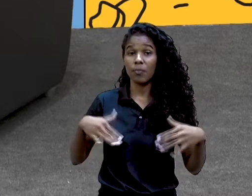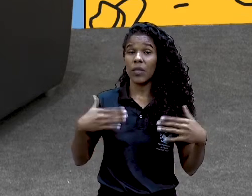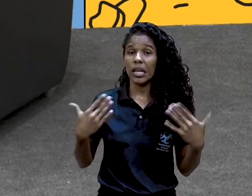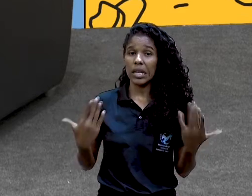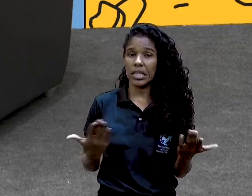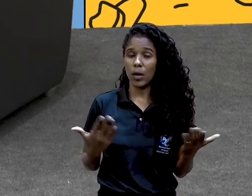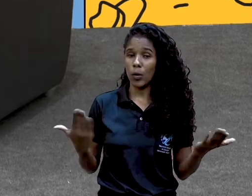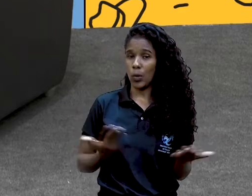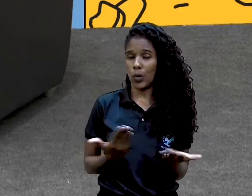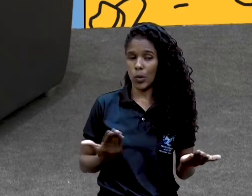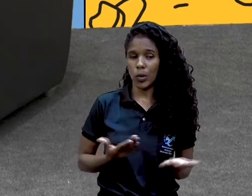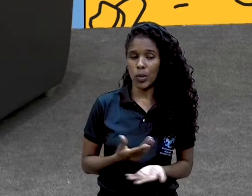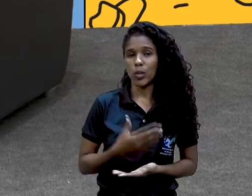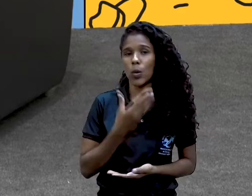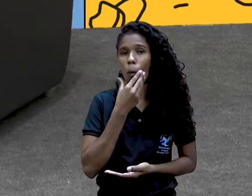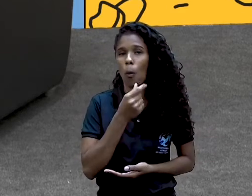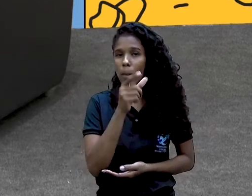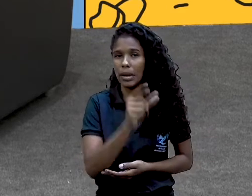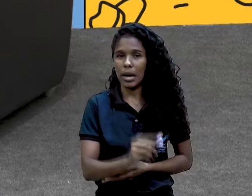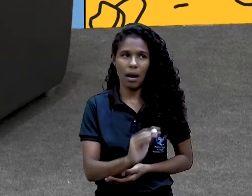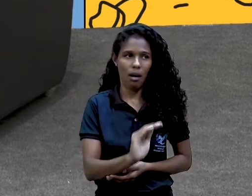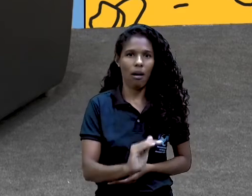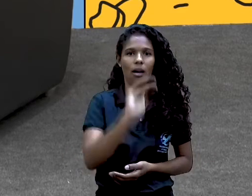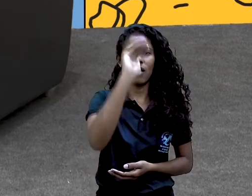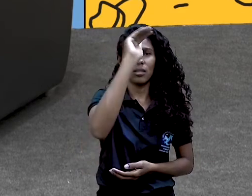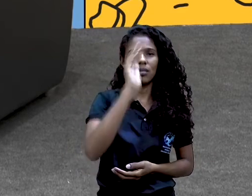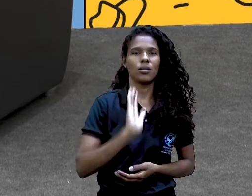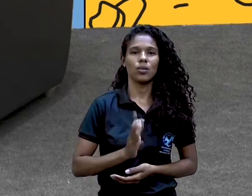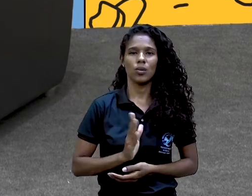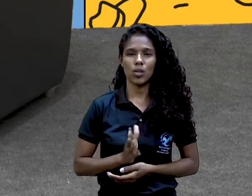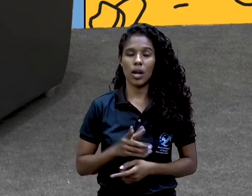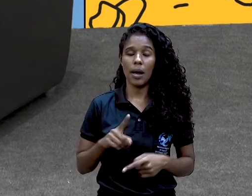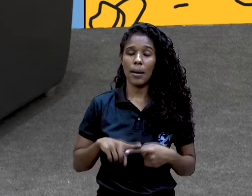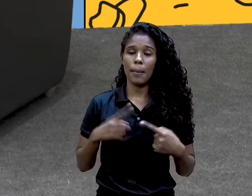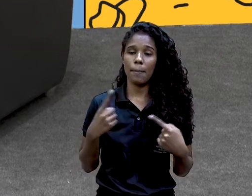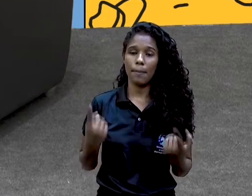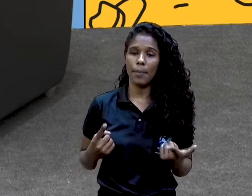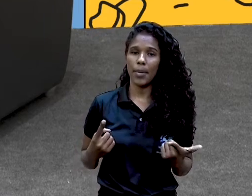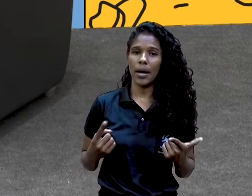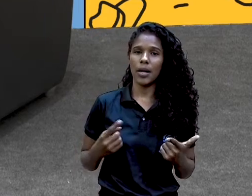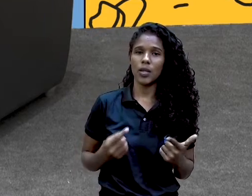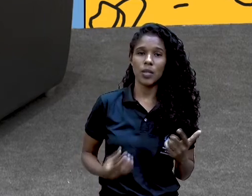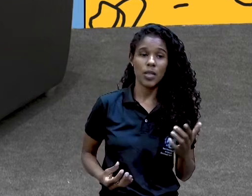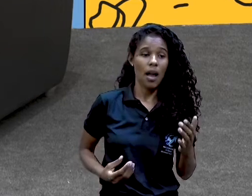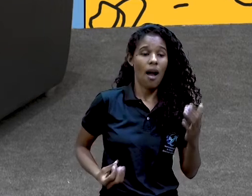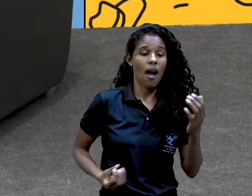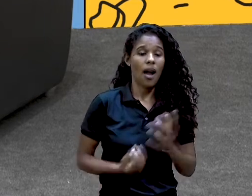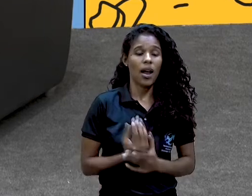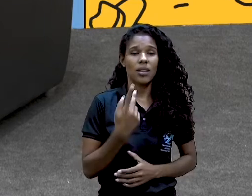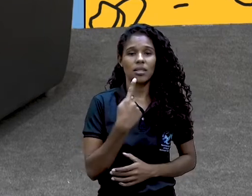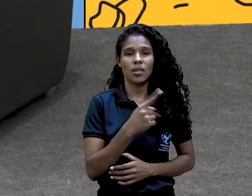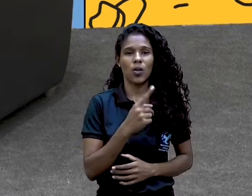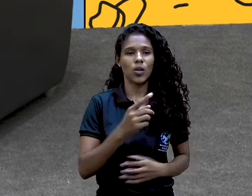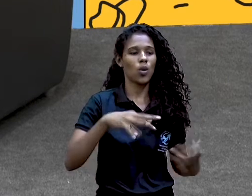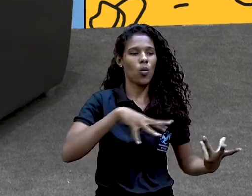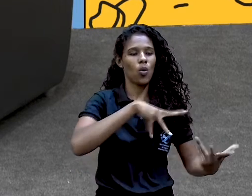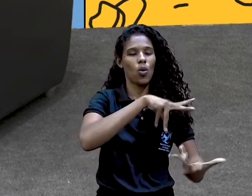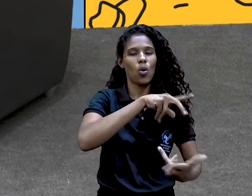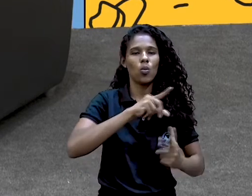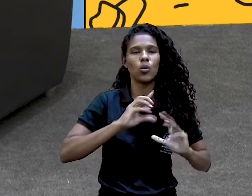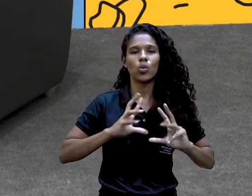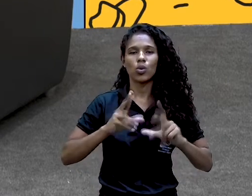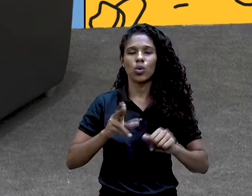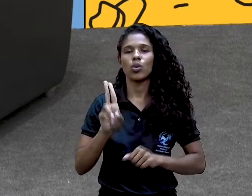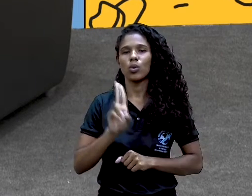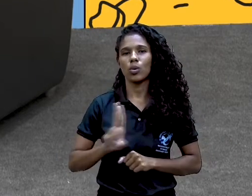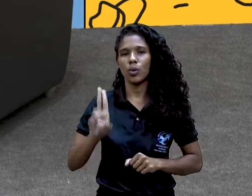para irrigar plantações de cidades, de países que vivem secas terríveis. Um exemplo só para o nosso Brasil, nós temos a nossa